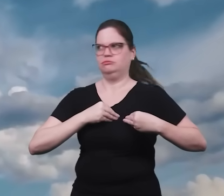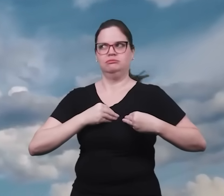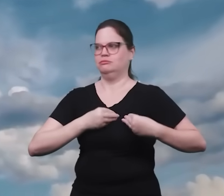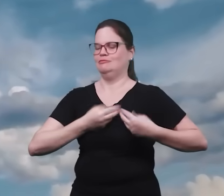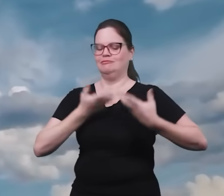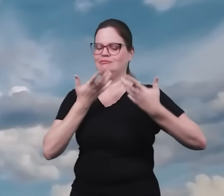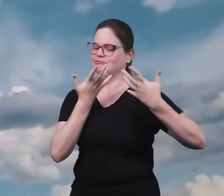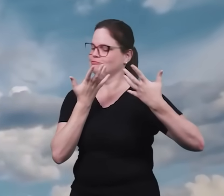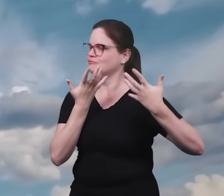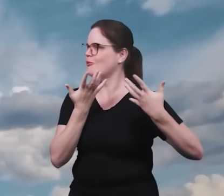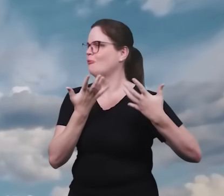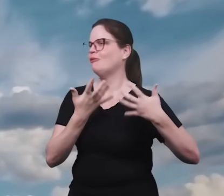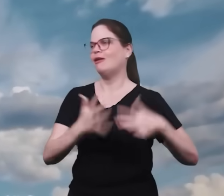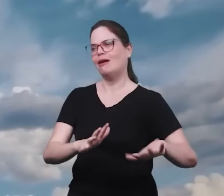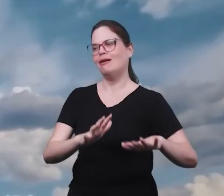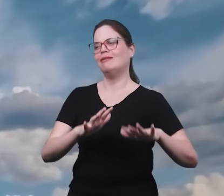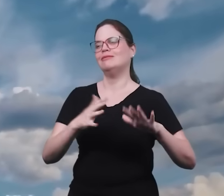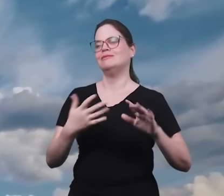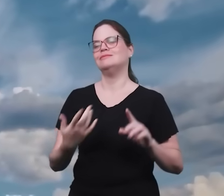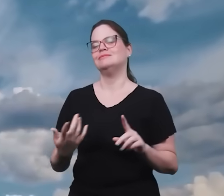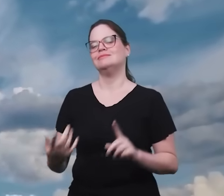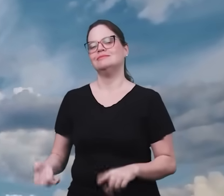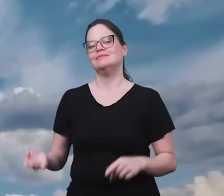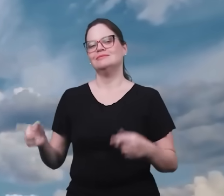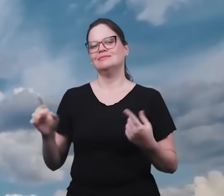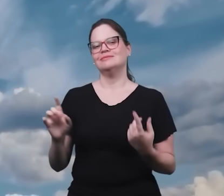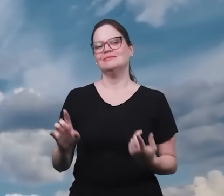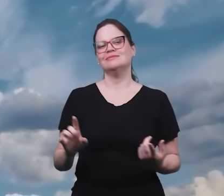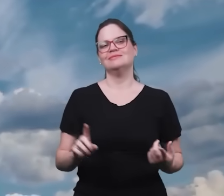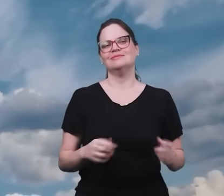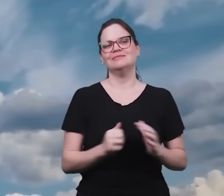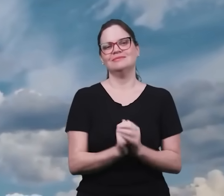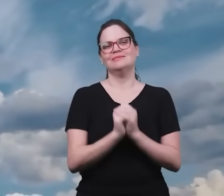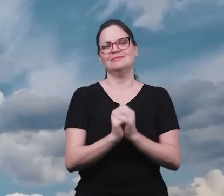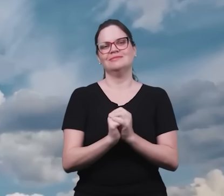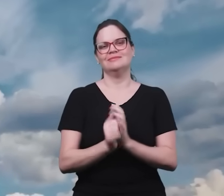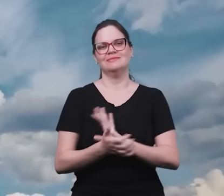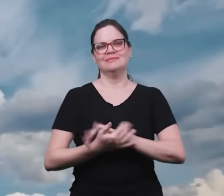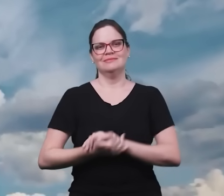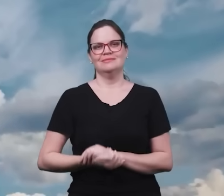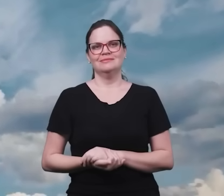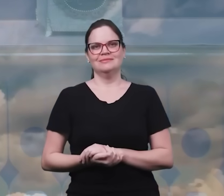não quero falhar.